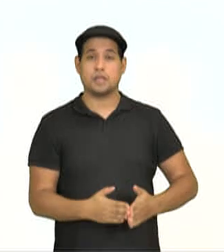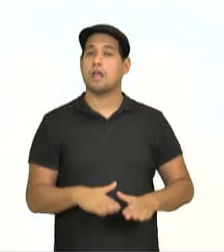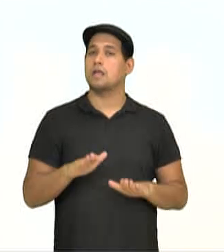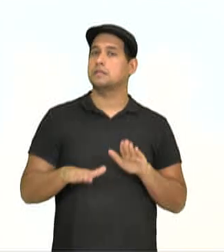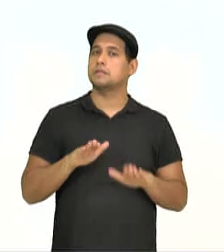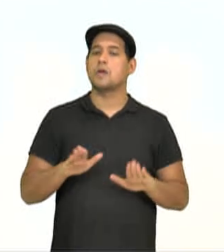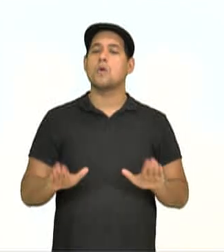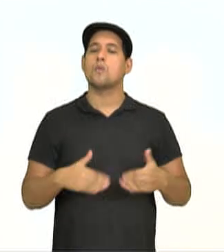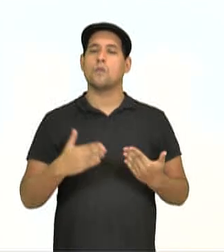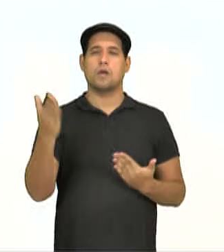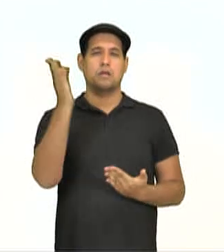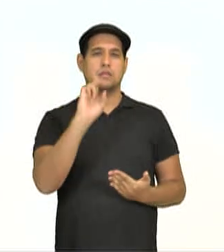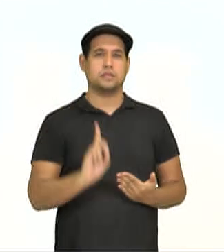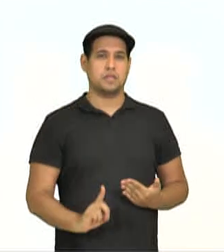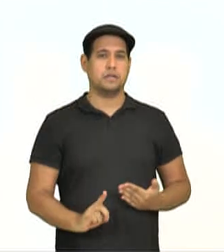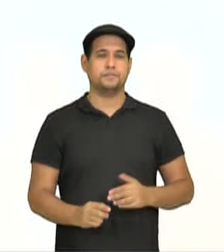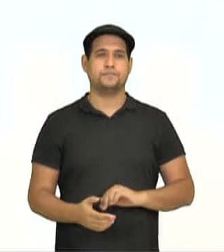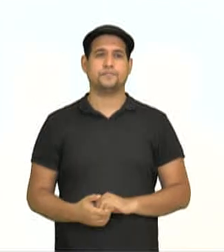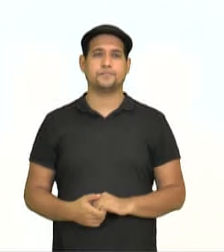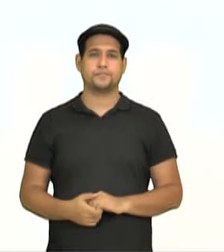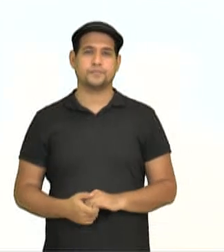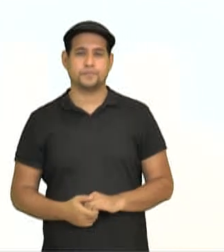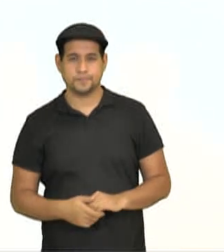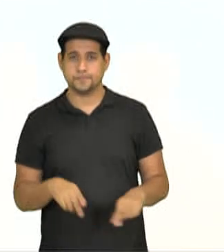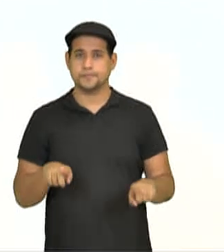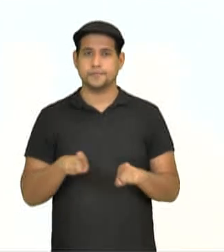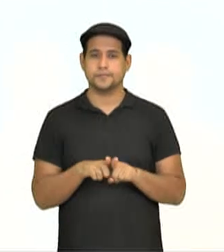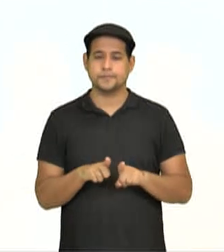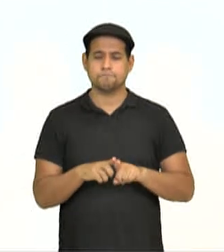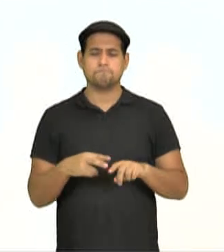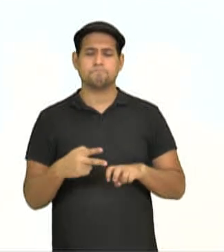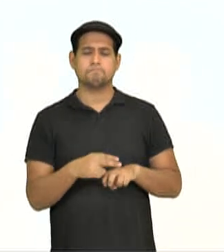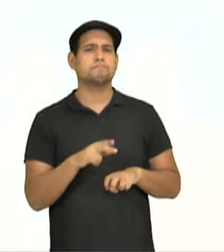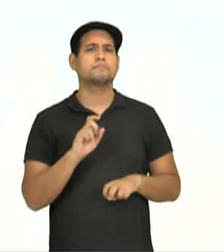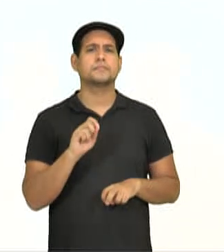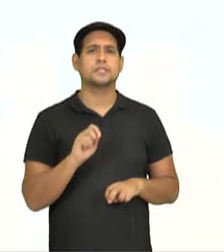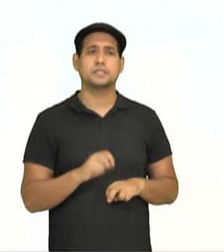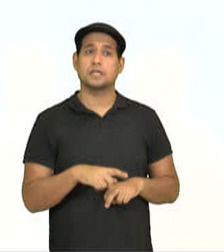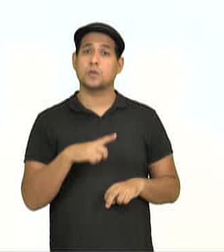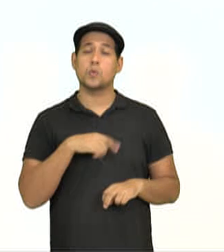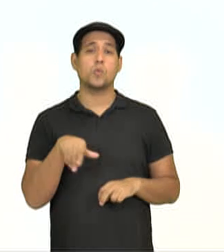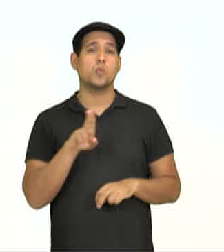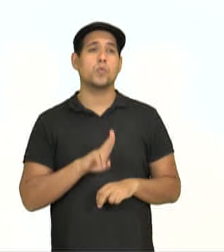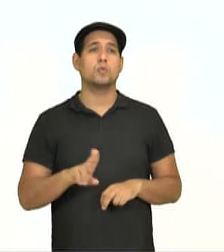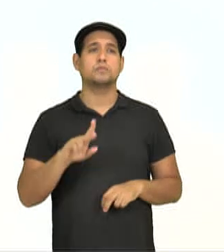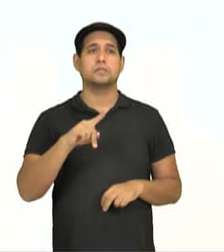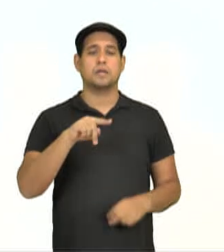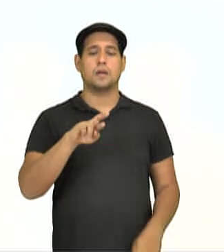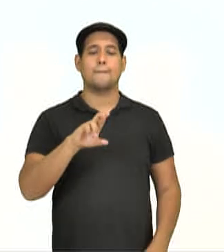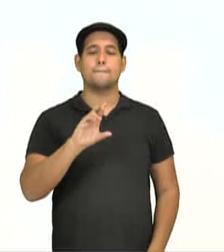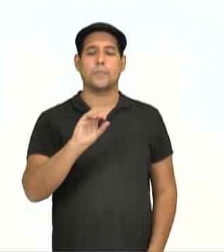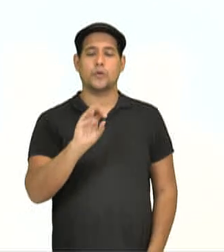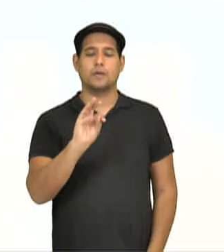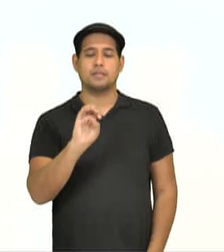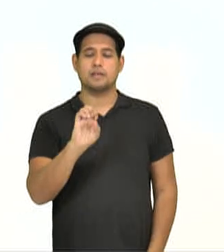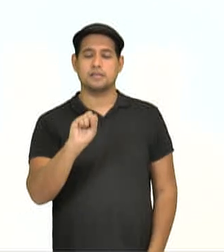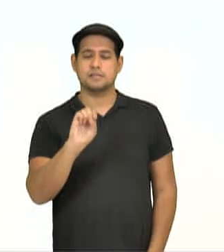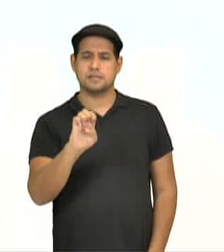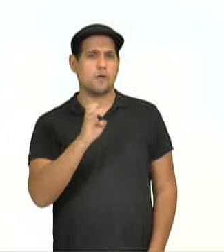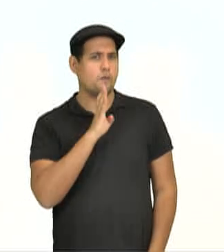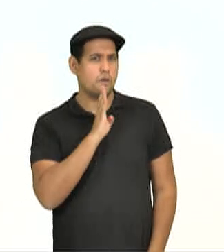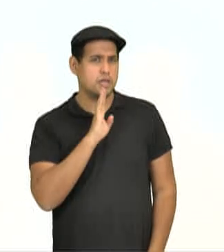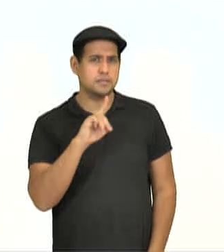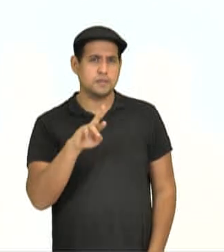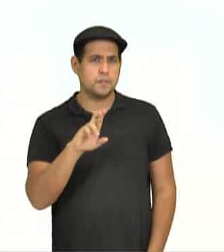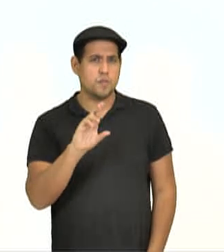do tipo de deficiência. Atletas amputados correm com uma prótese. Olha na imagem lá o atleta brasileiro correndo